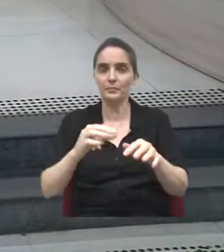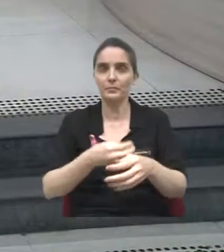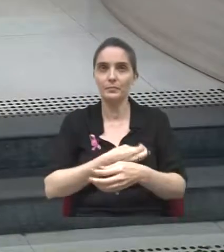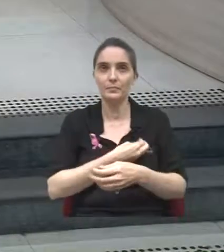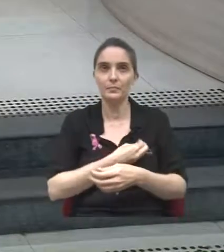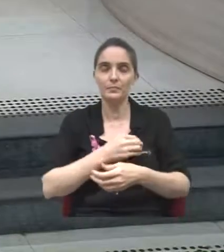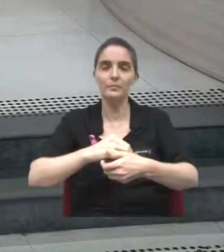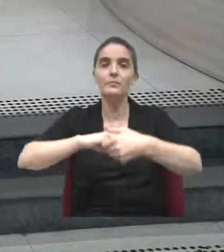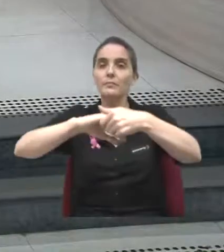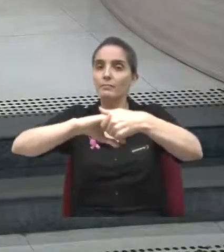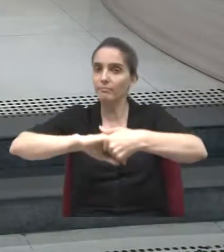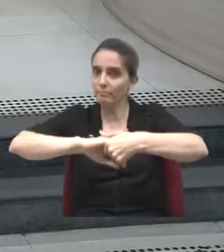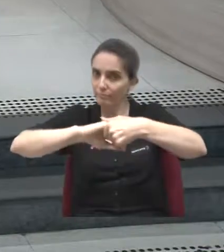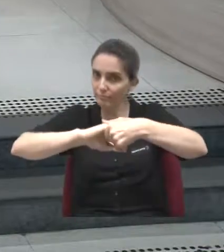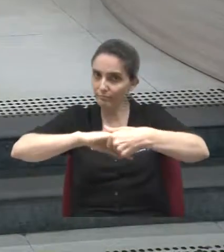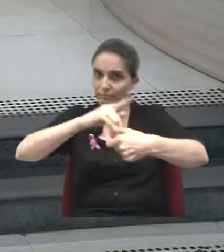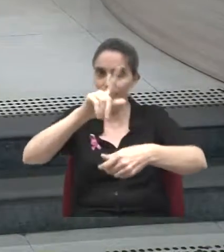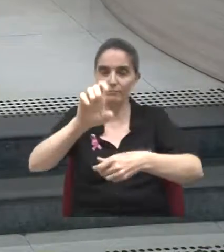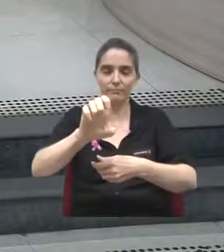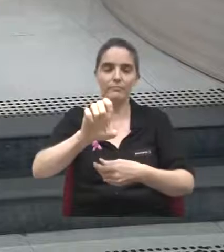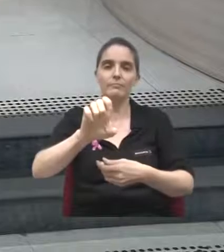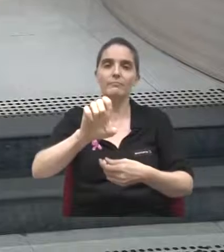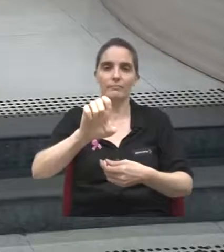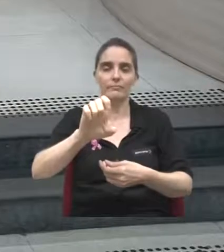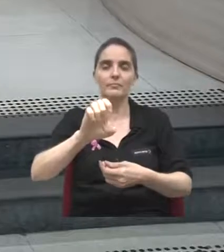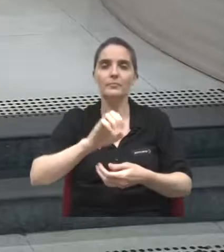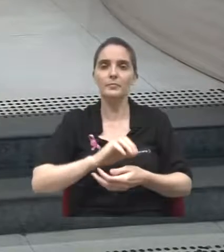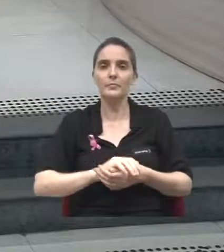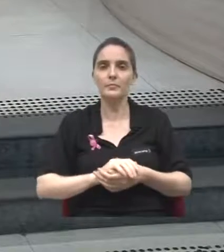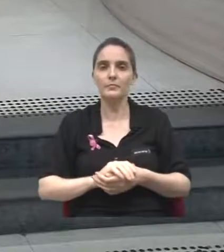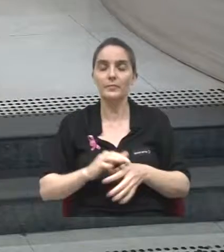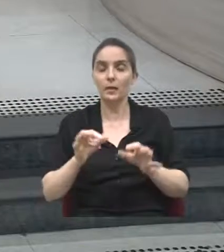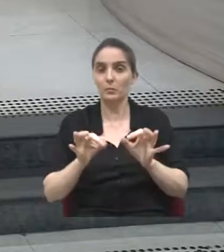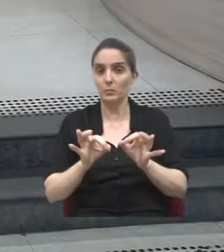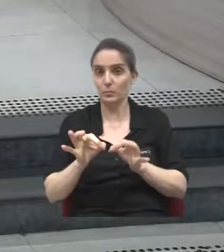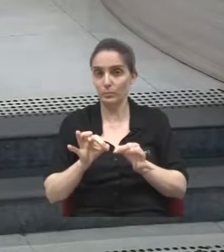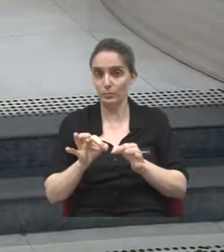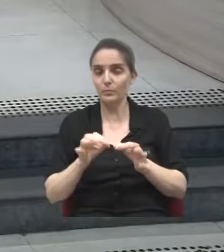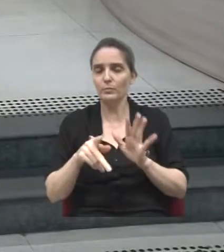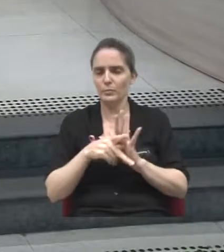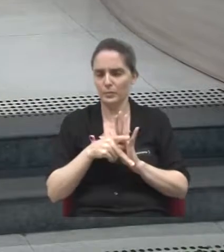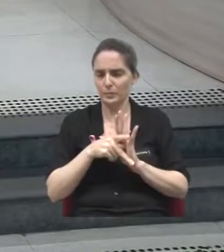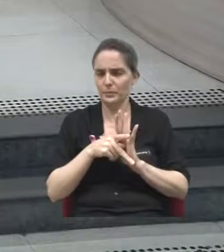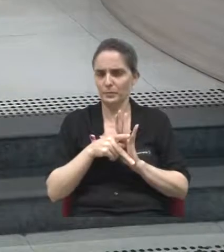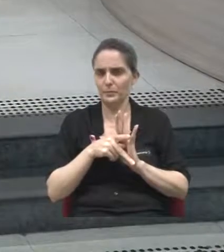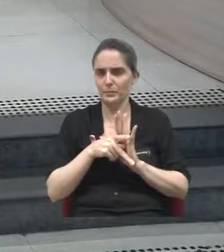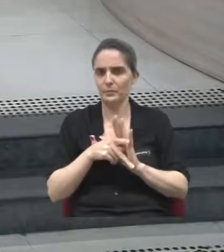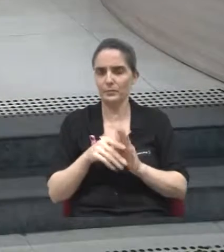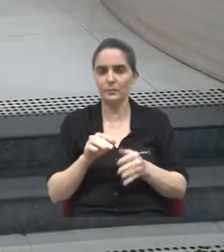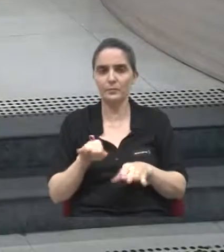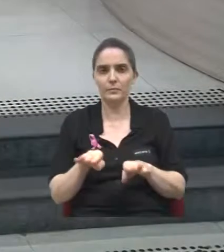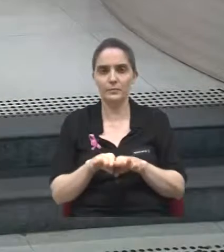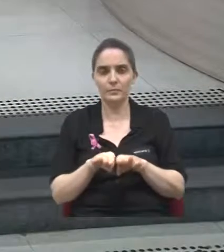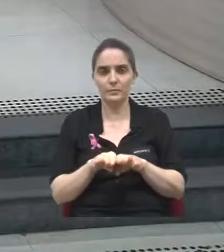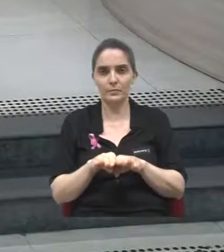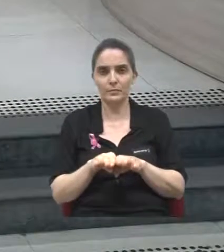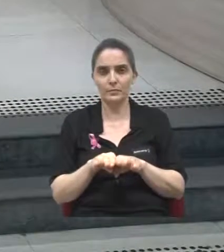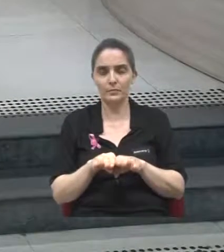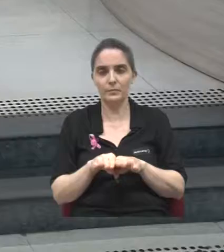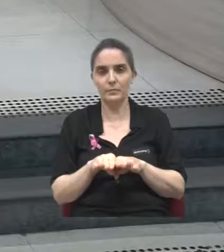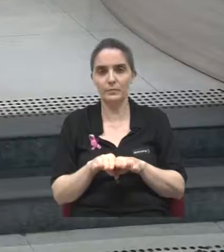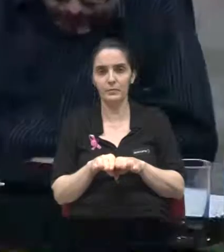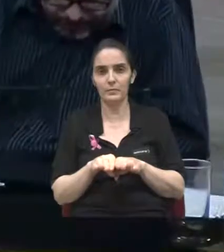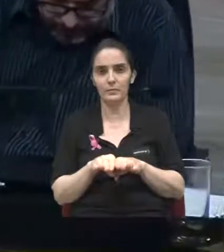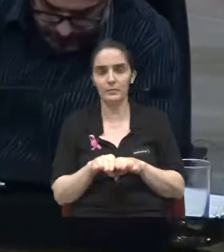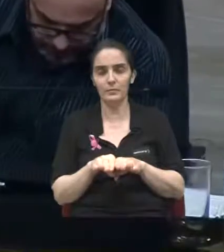parabéns, vereador José da Mix, pelo projeto, e ouvindo o testemunho